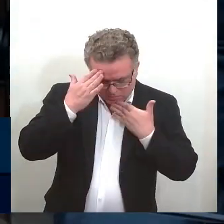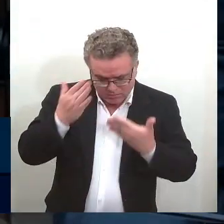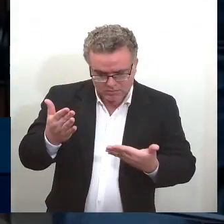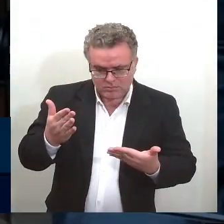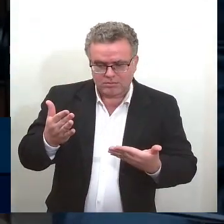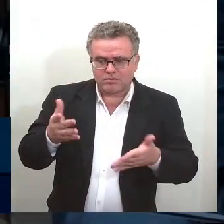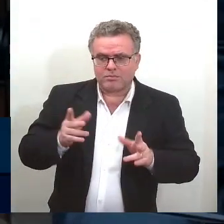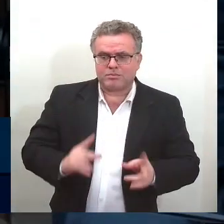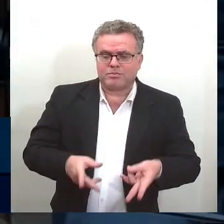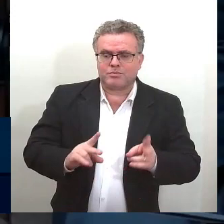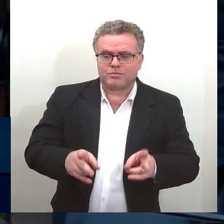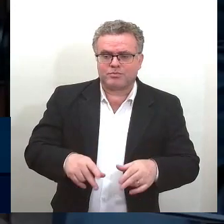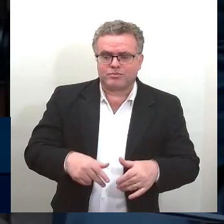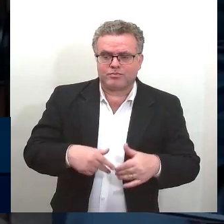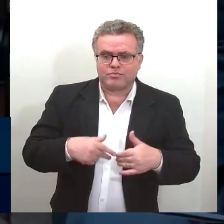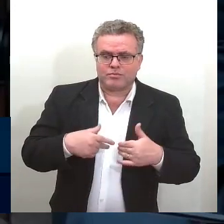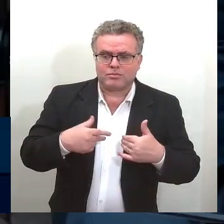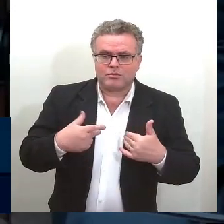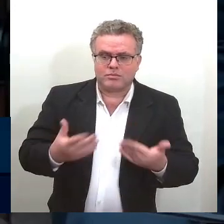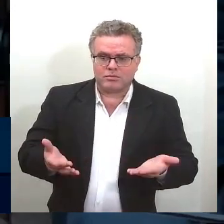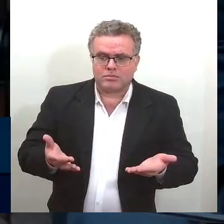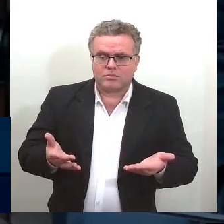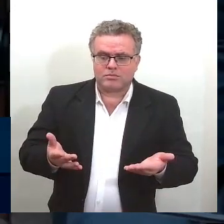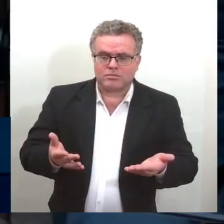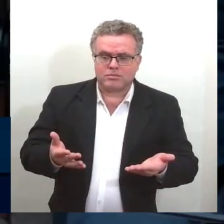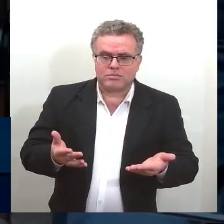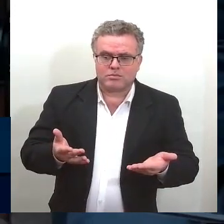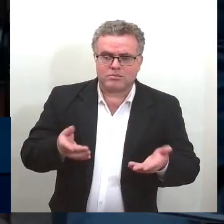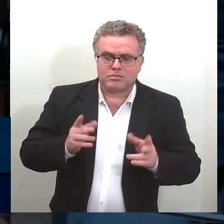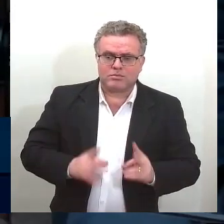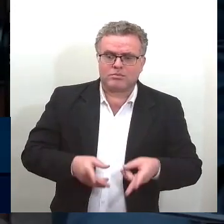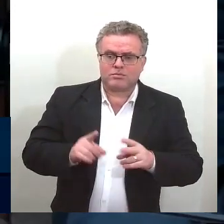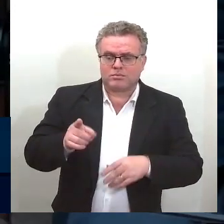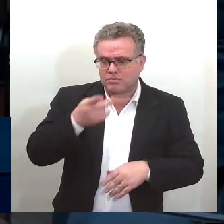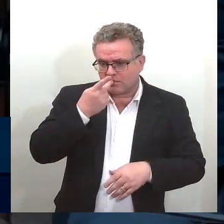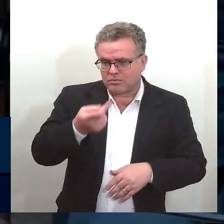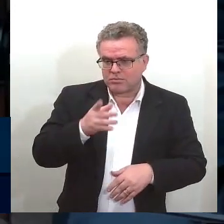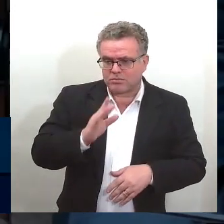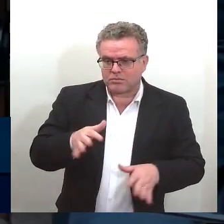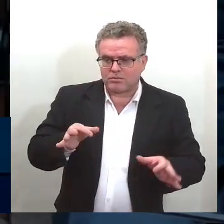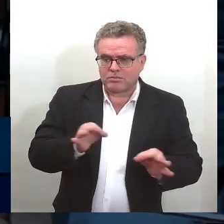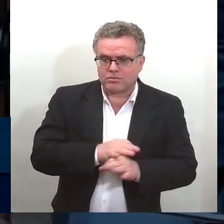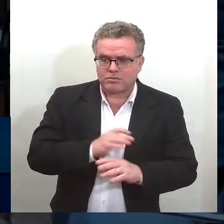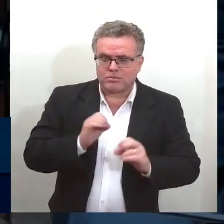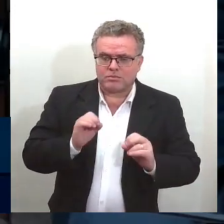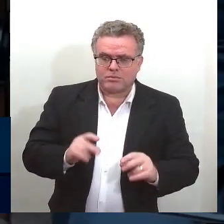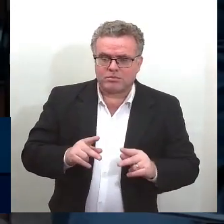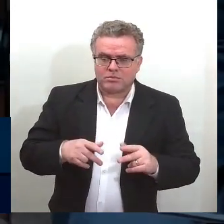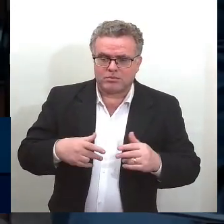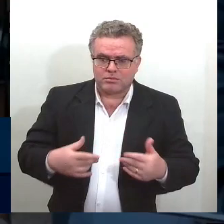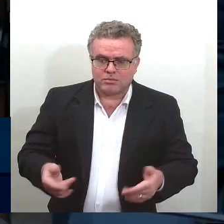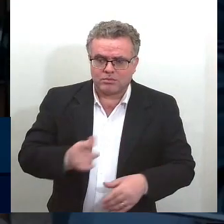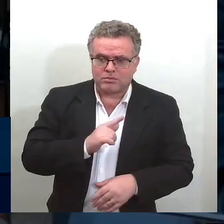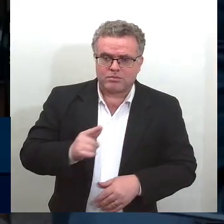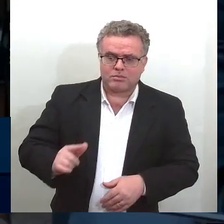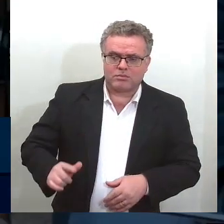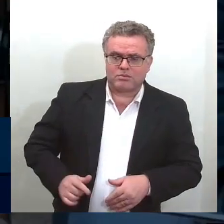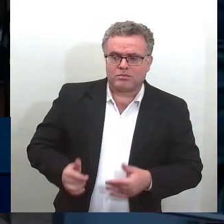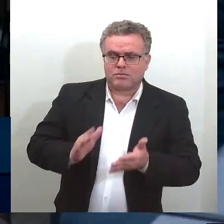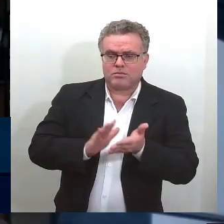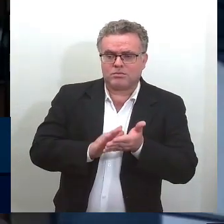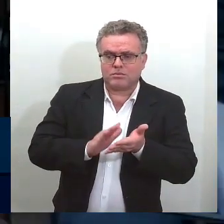conte conosco, como Maísa falou, né? O governo está de parabéns, todos os secretários,